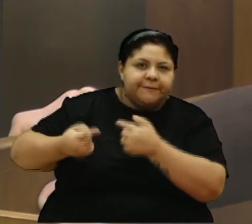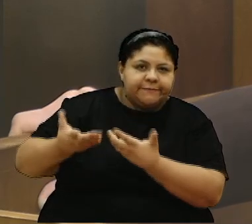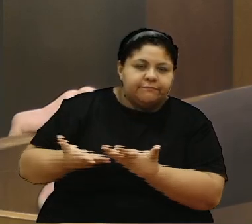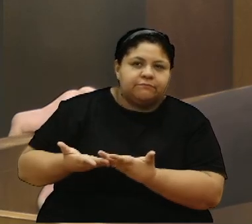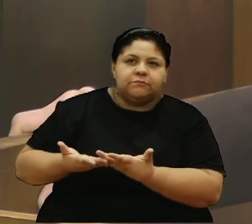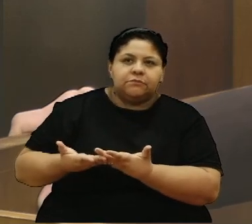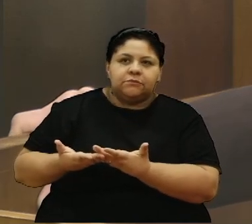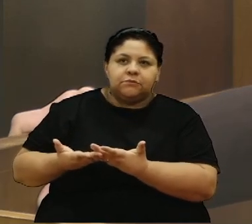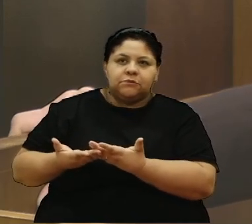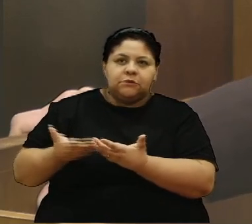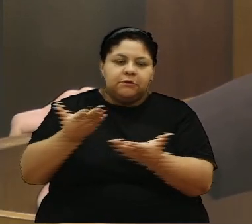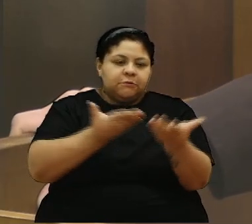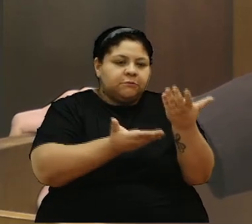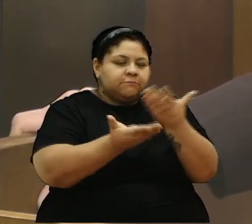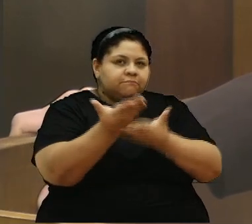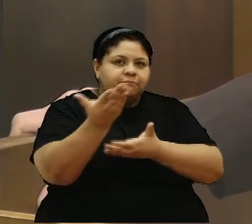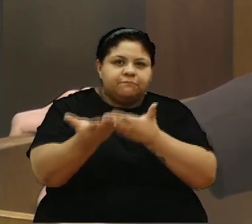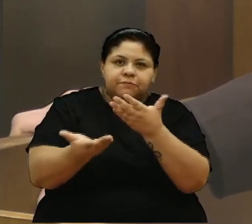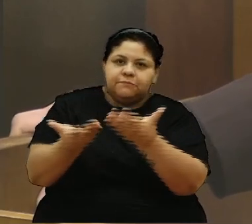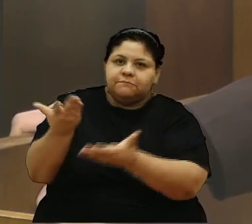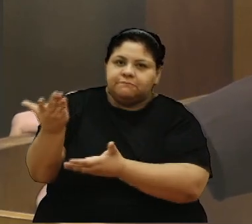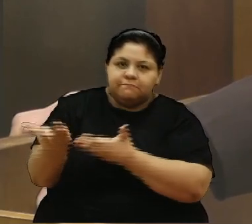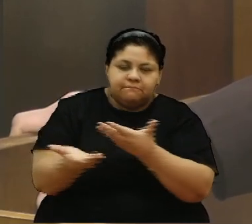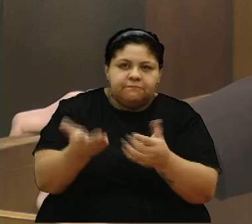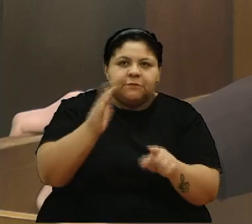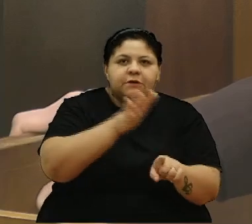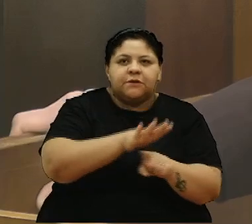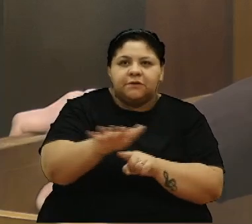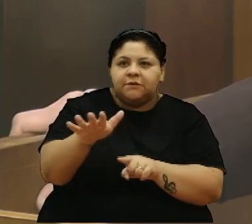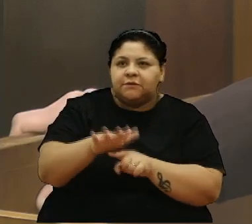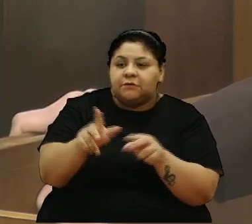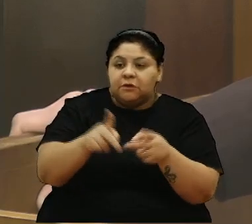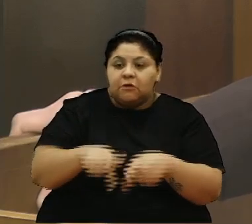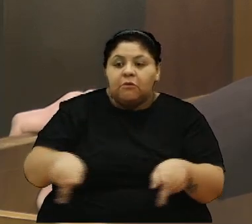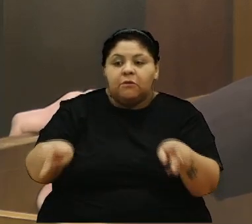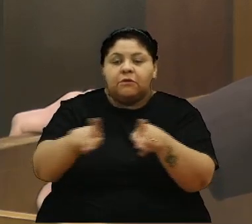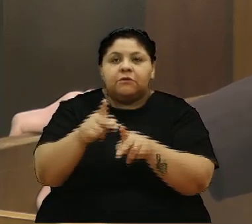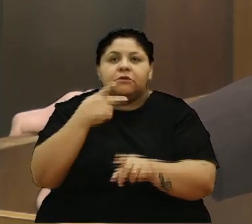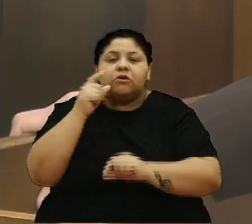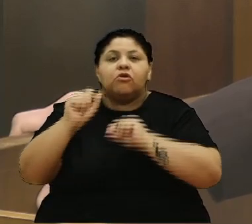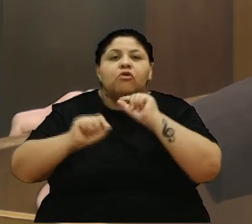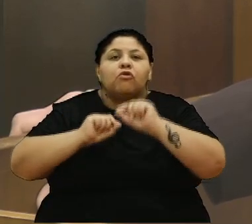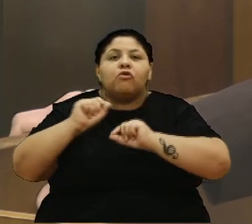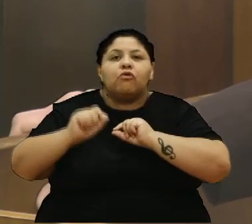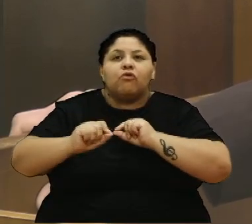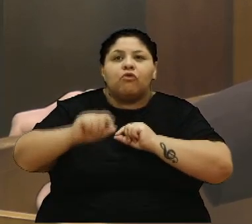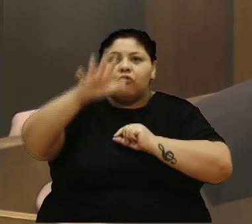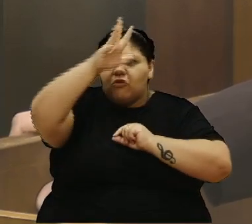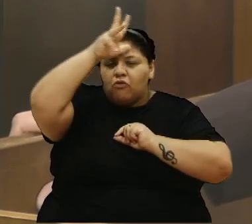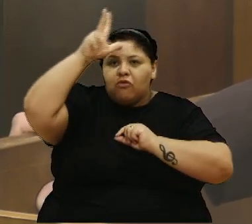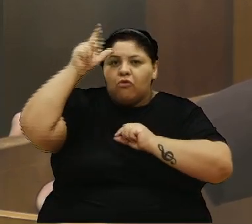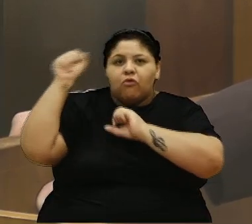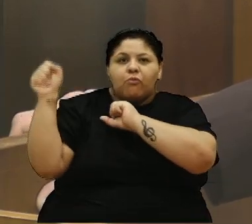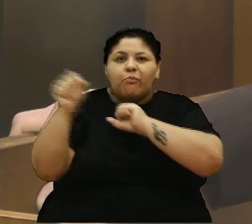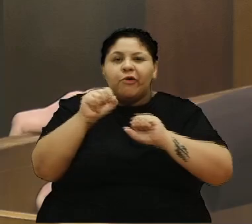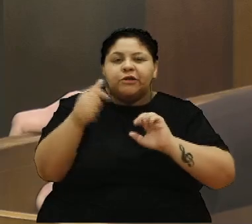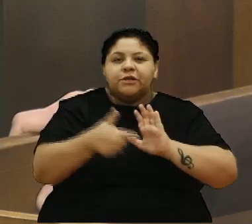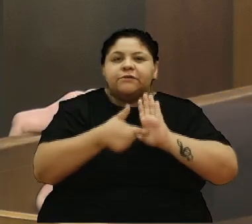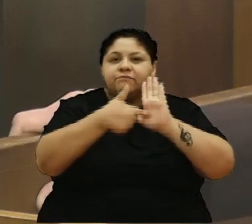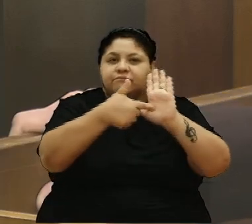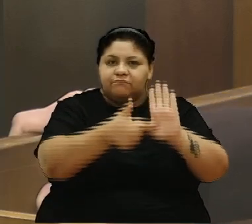essa troca de ideias, as demandas que a população vai trazer, o que o Executivo poderá, sim,